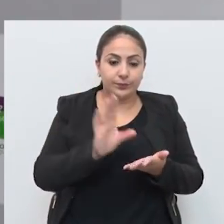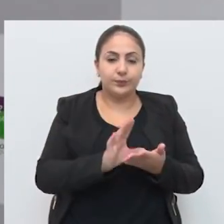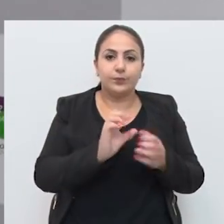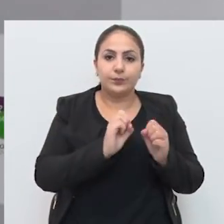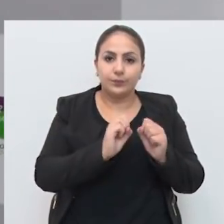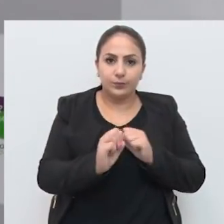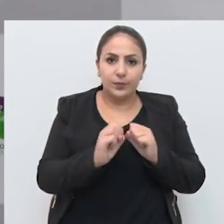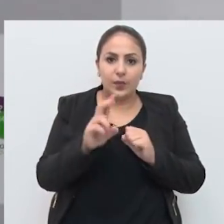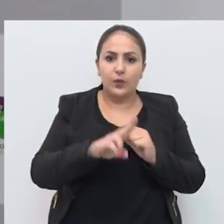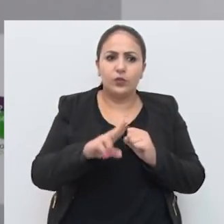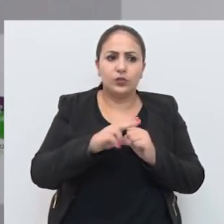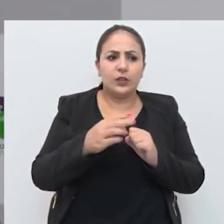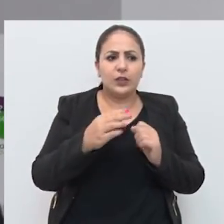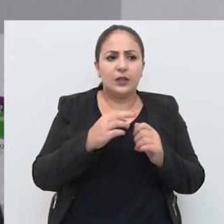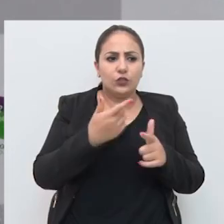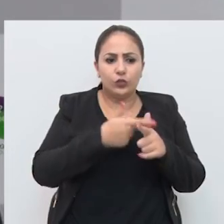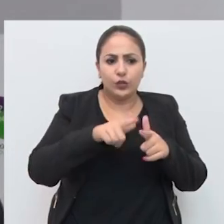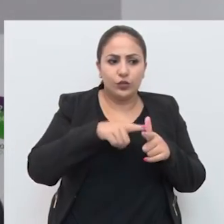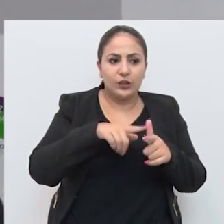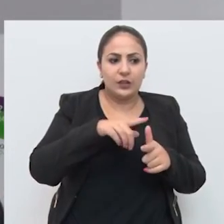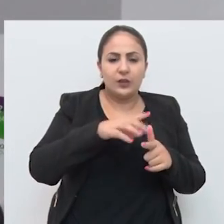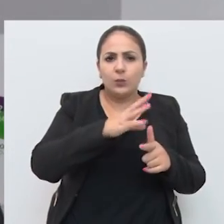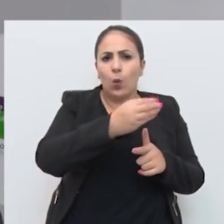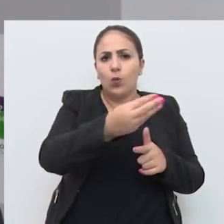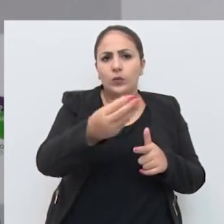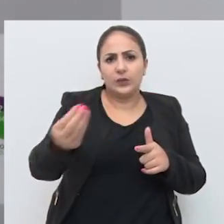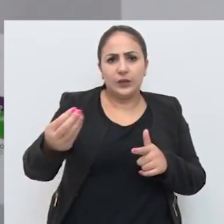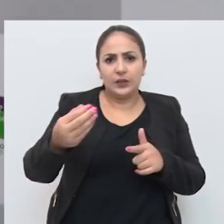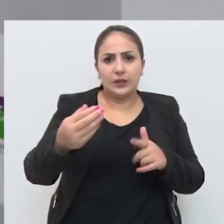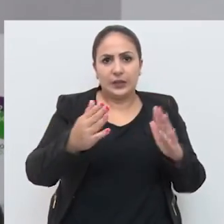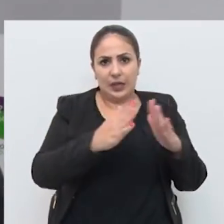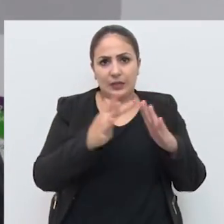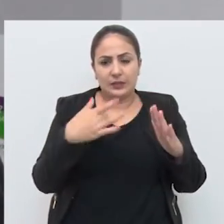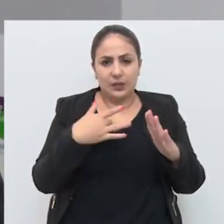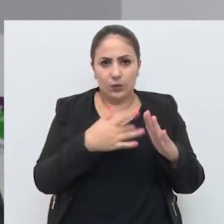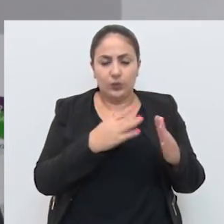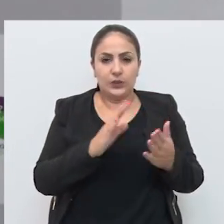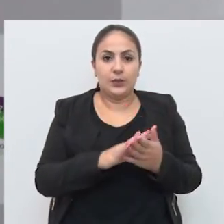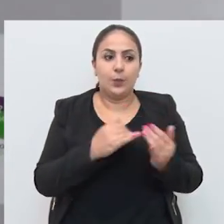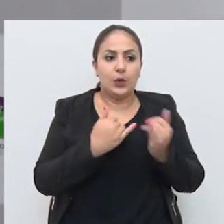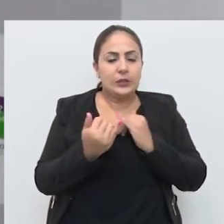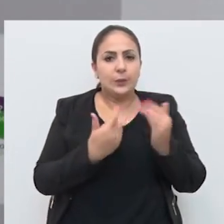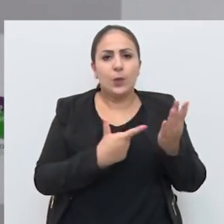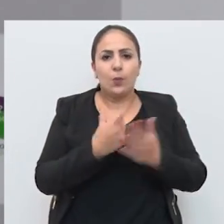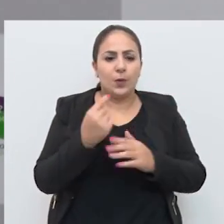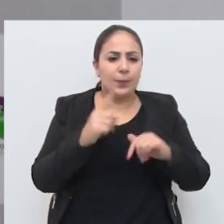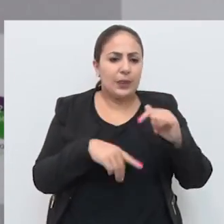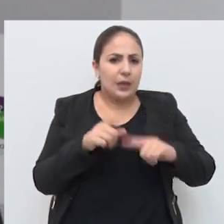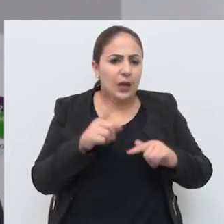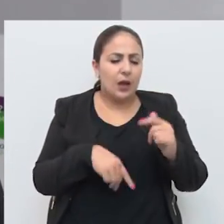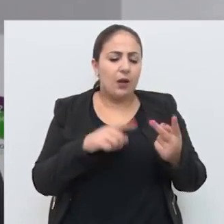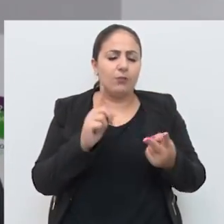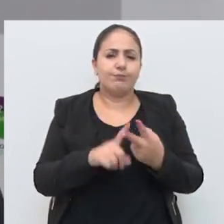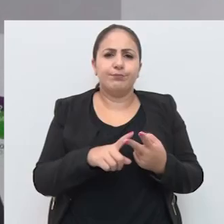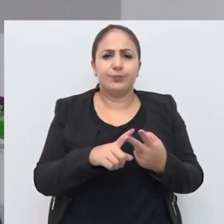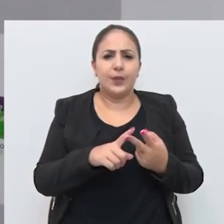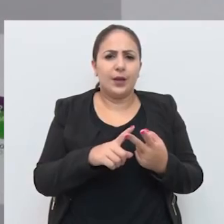ser utilizada em várias UBSs, né? Ou seja, para aquisição de